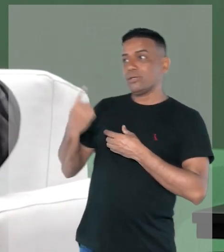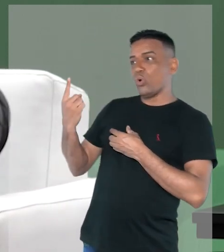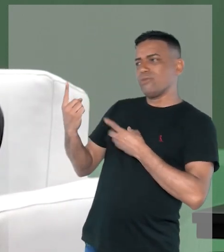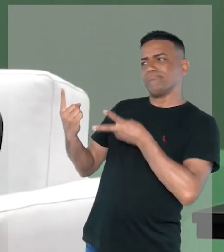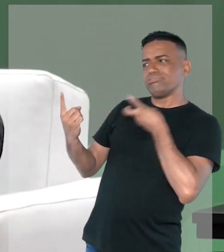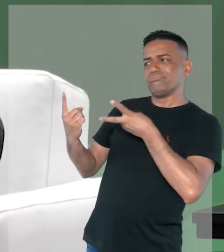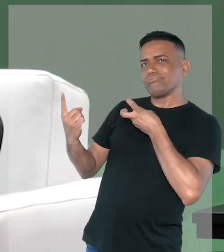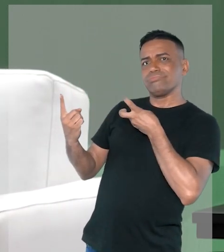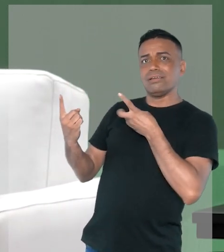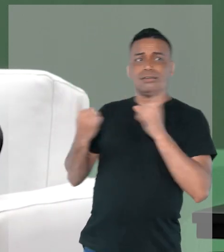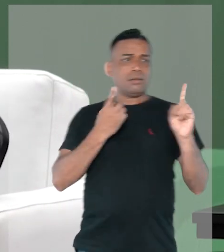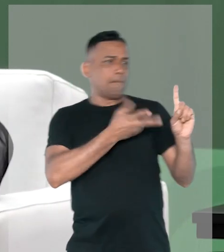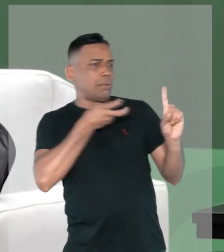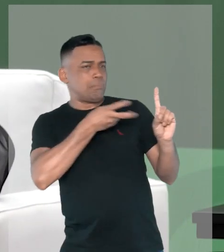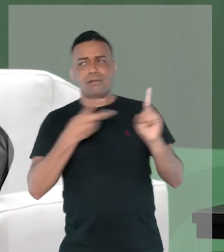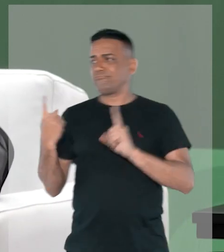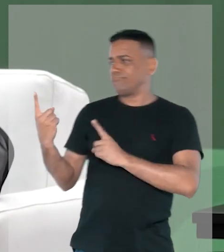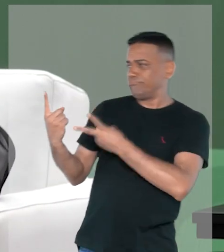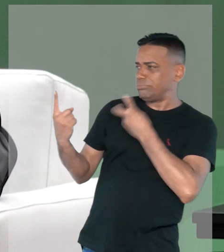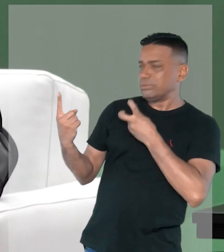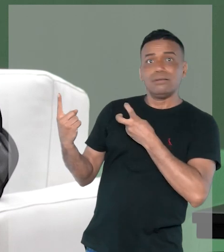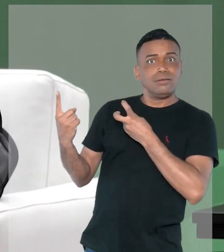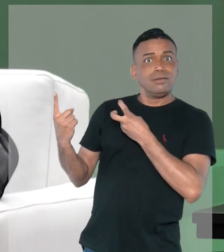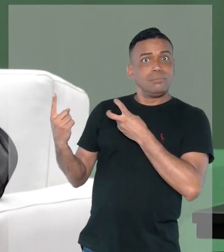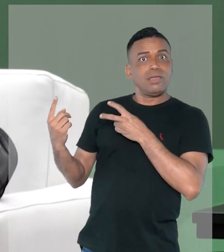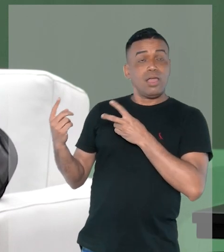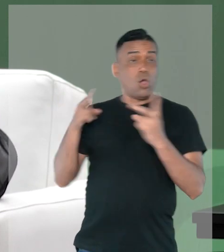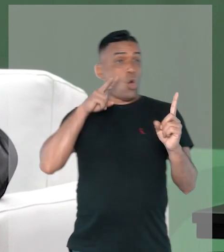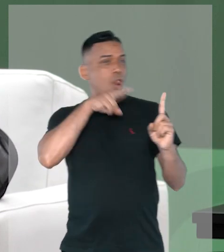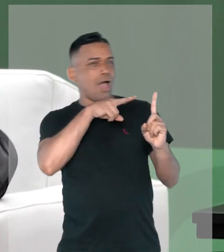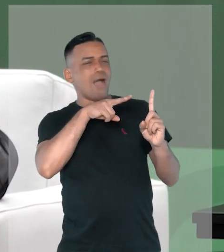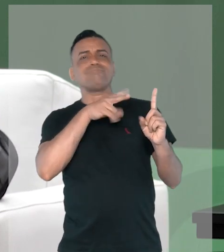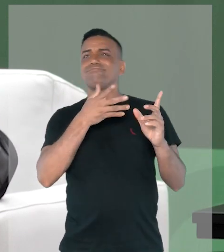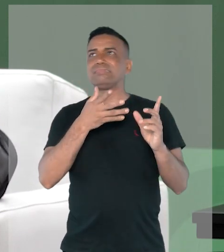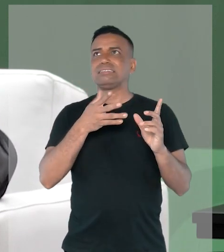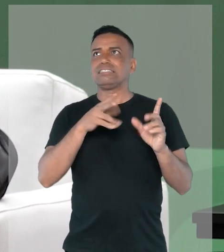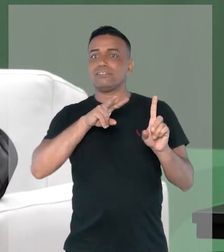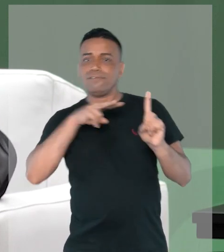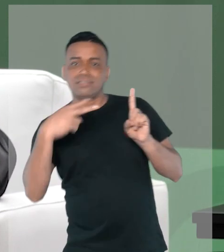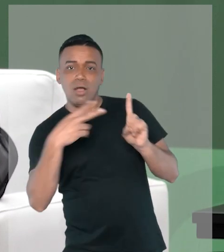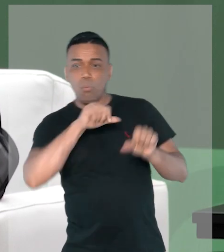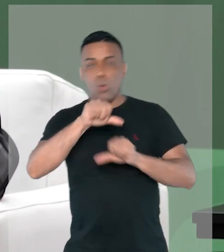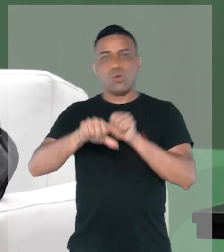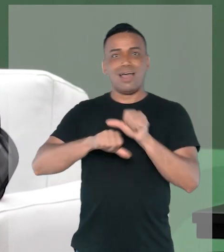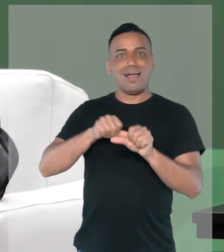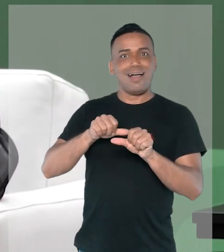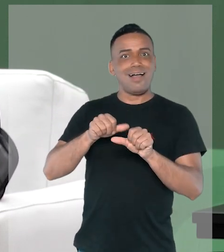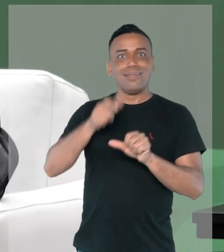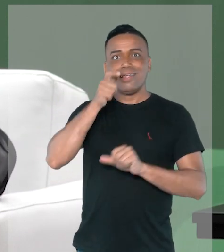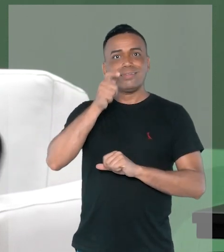falar e você também ouvir e entender. Porque nós podemos olhar e ver pontos de vista que nós não tínhamos. Não é interessante